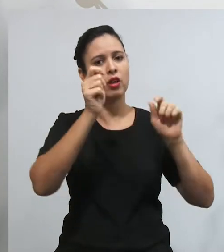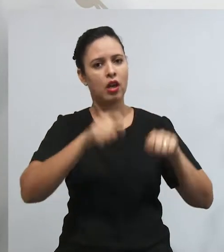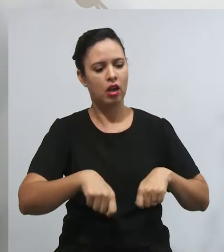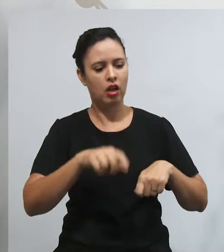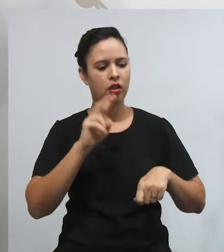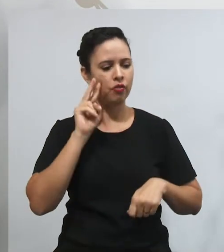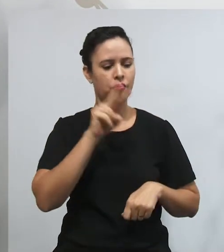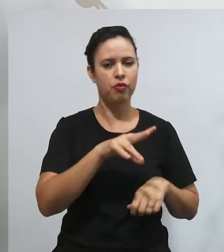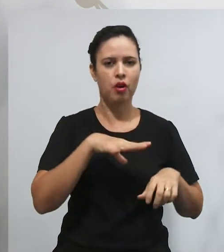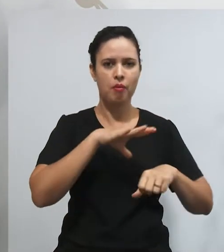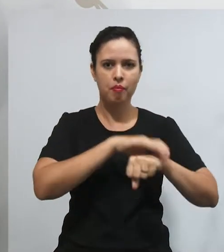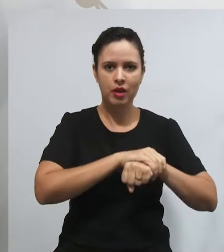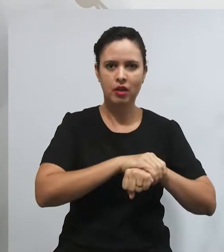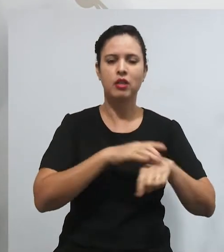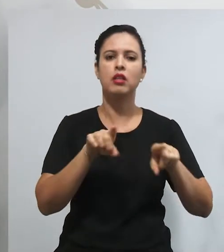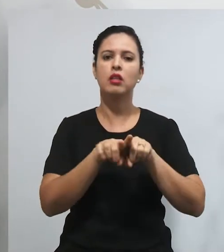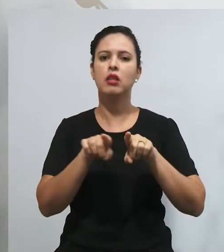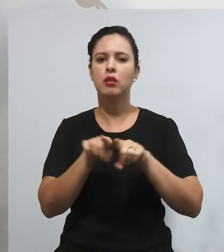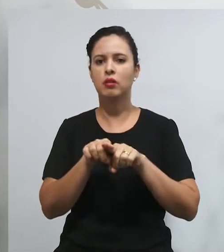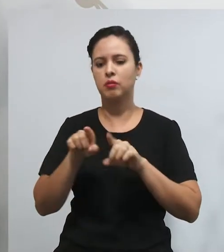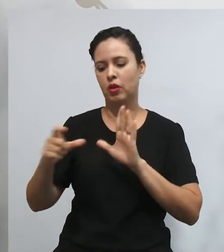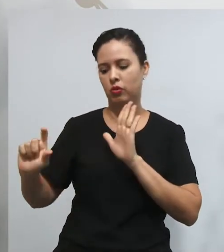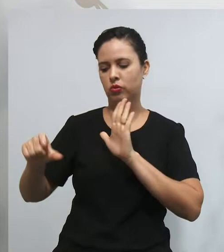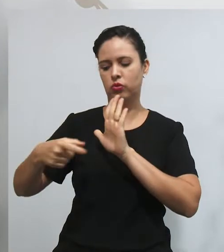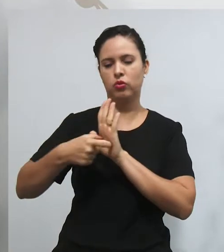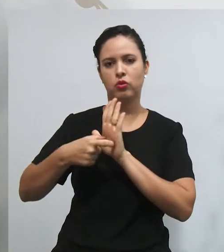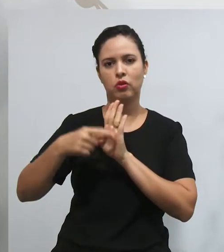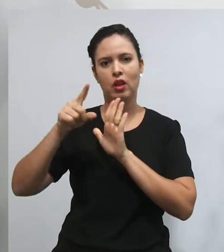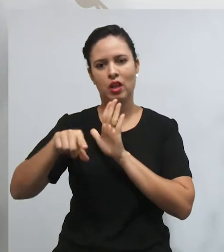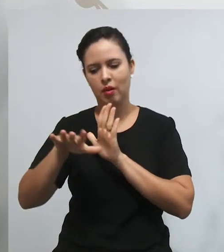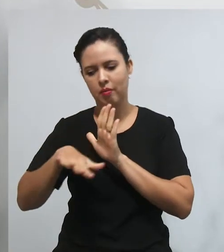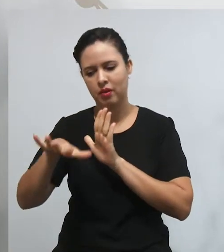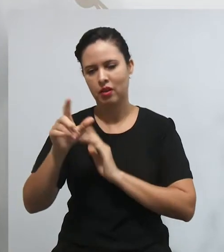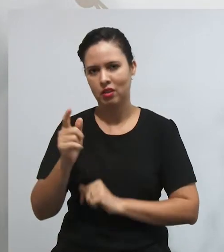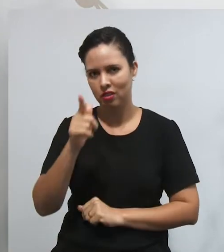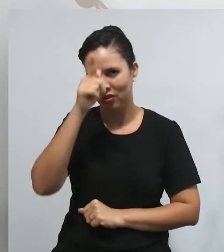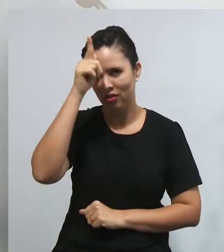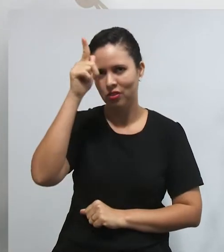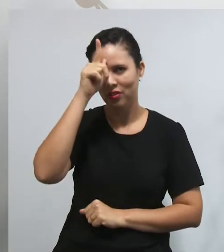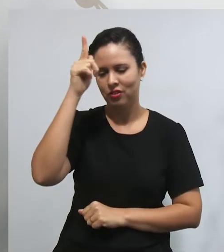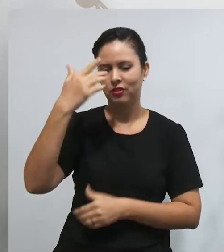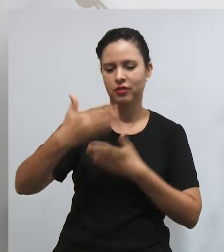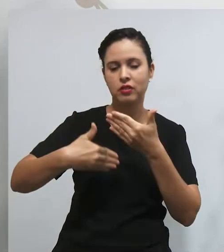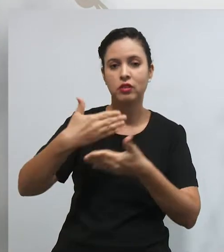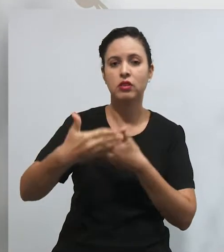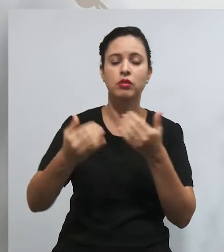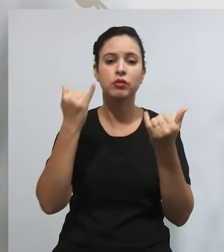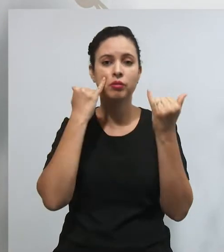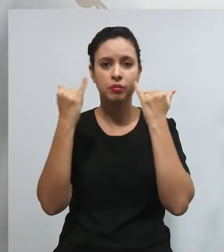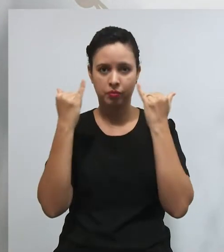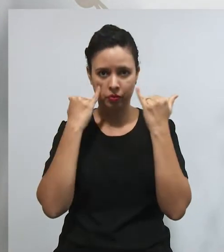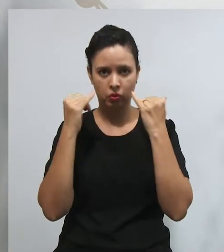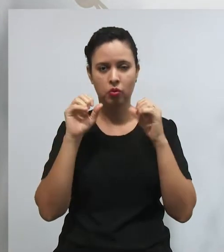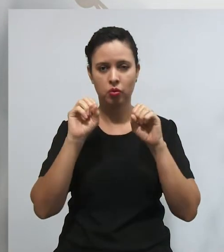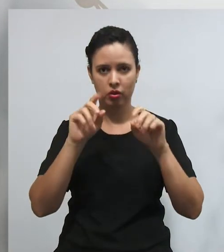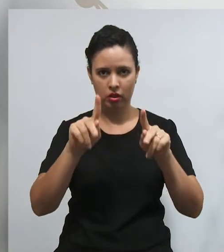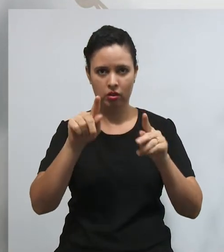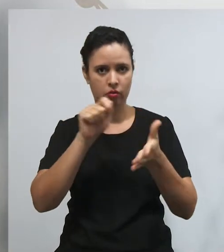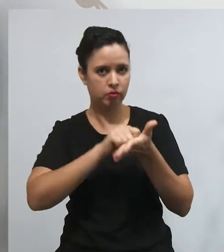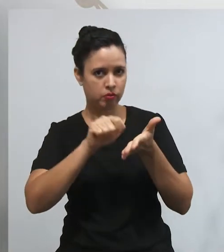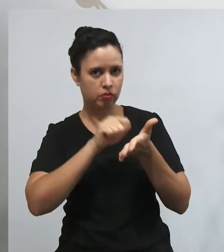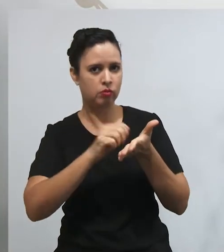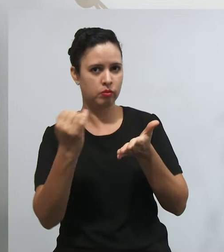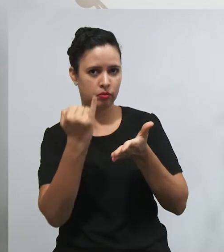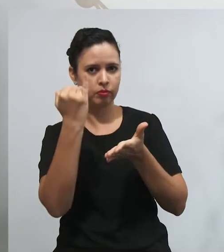física, e o software, que é a lógica, a parte lógica de processamento das informações. Beleza? Tomem nota disso que é importante.